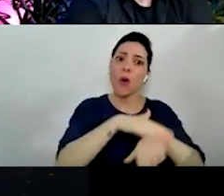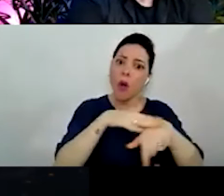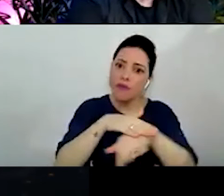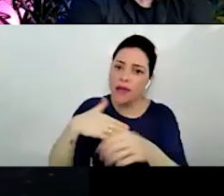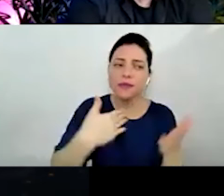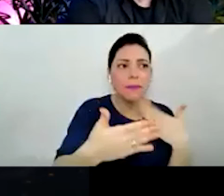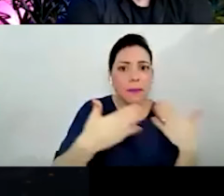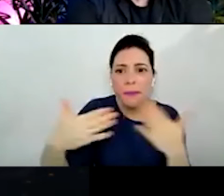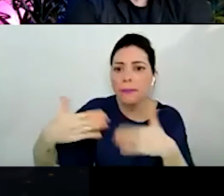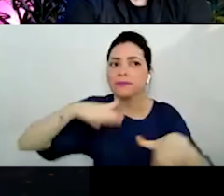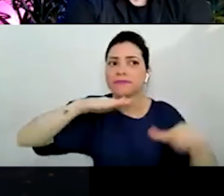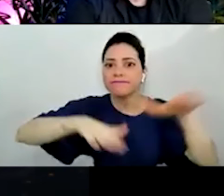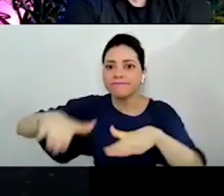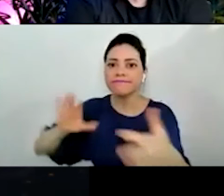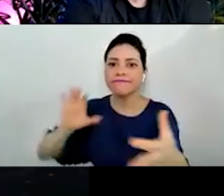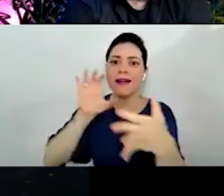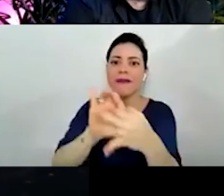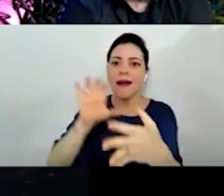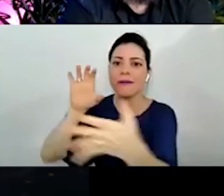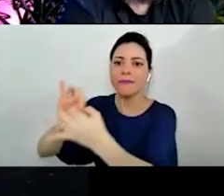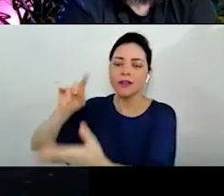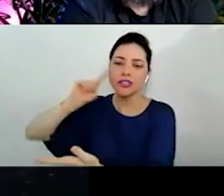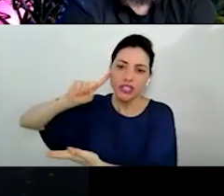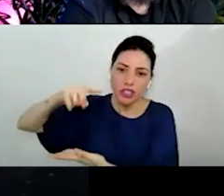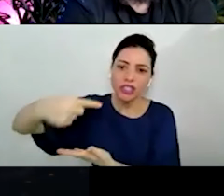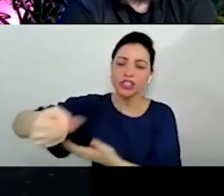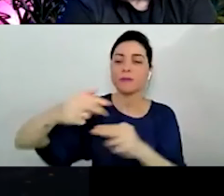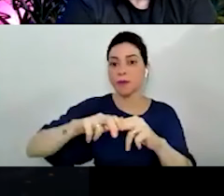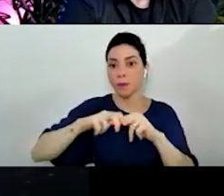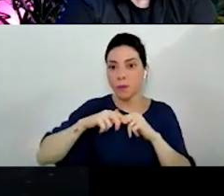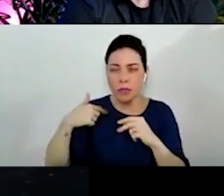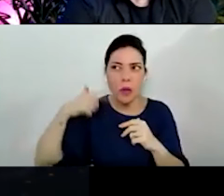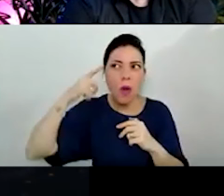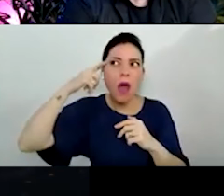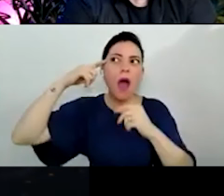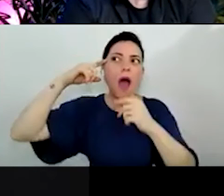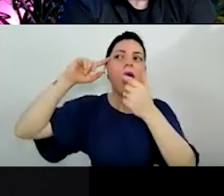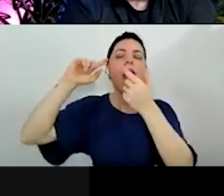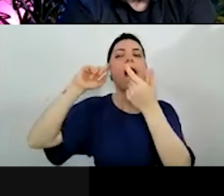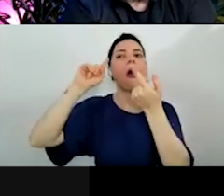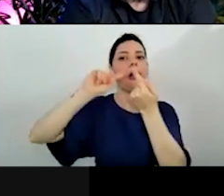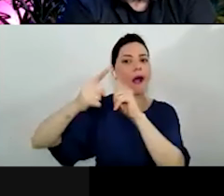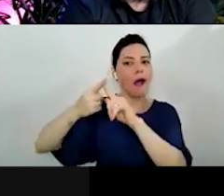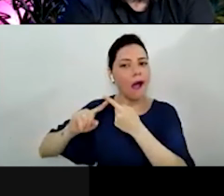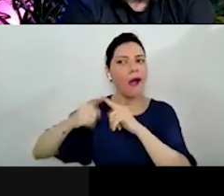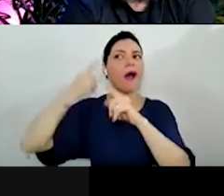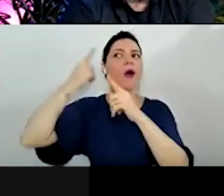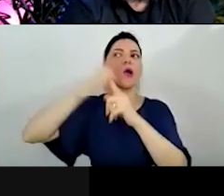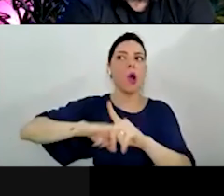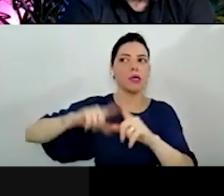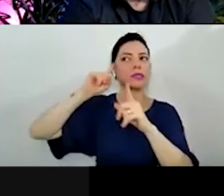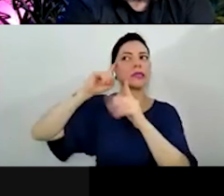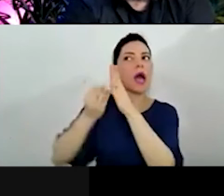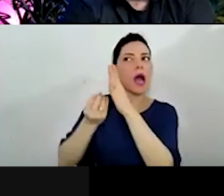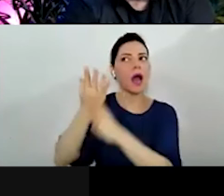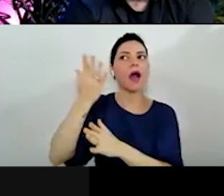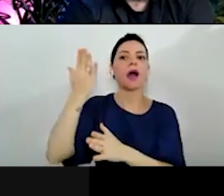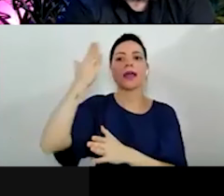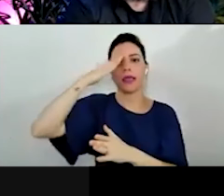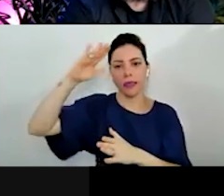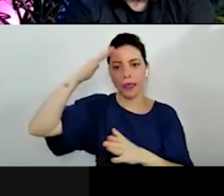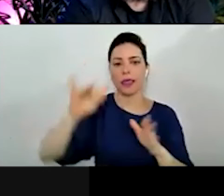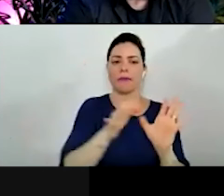Depende de muito muito aplicação prática e ele foi por isso que eu fui formando essas questões esses ideais mas só para contextualizar para